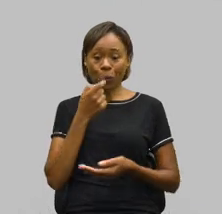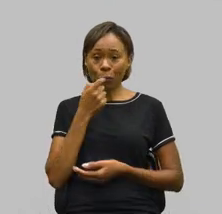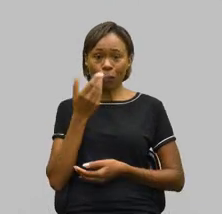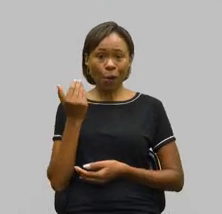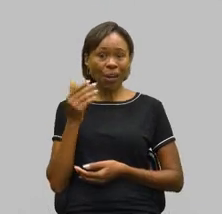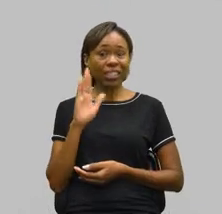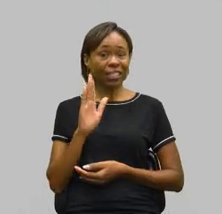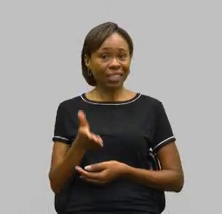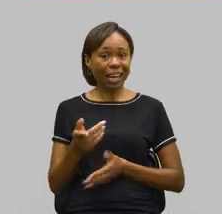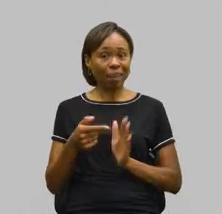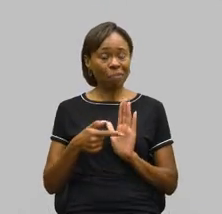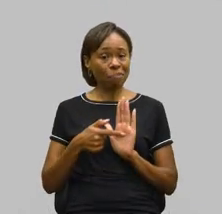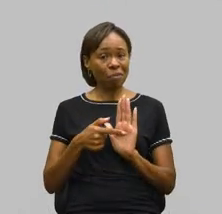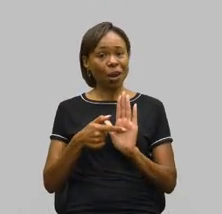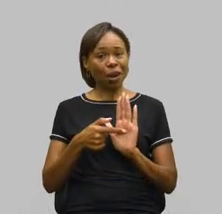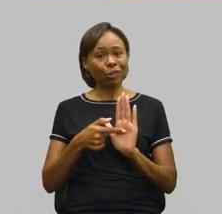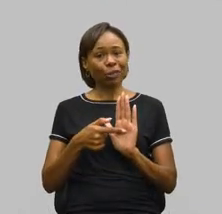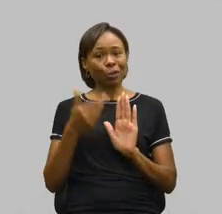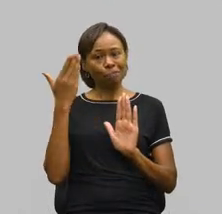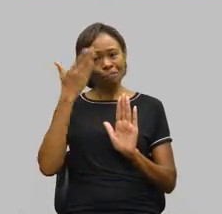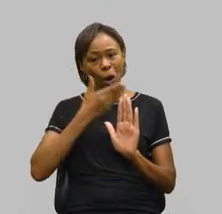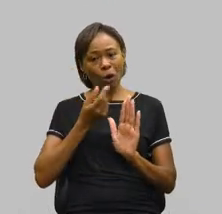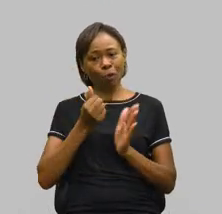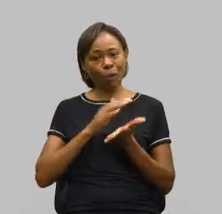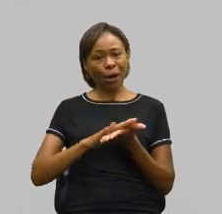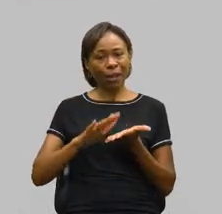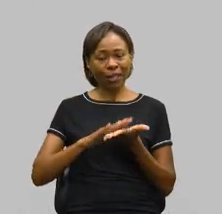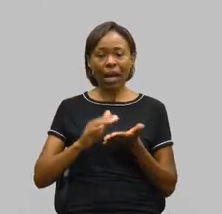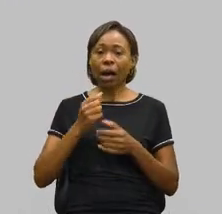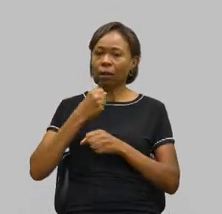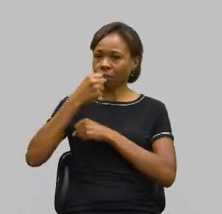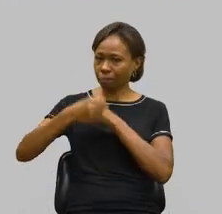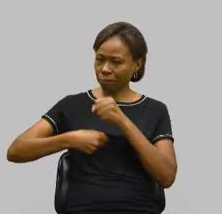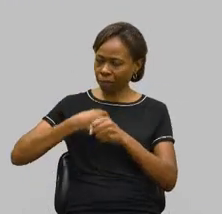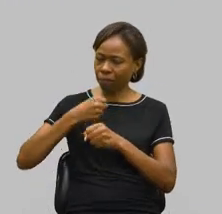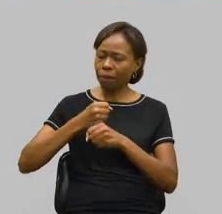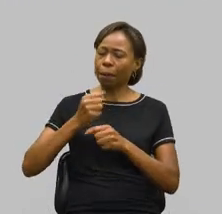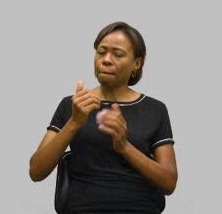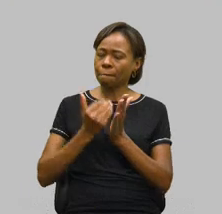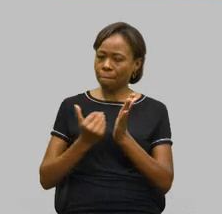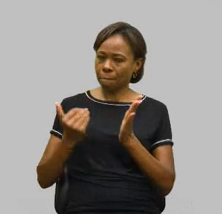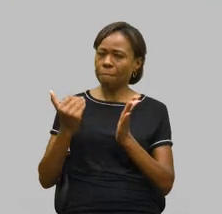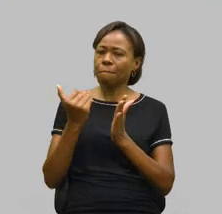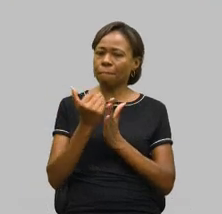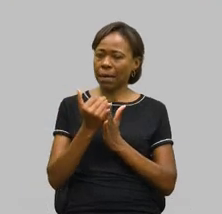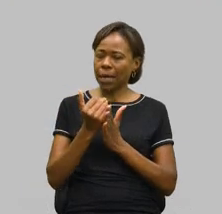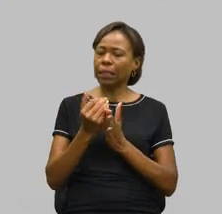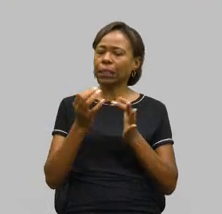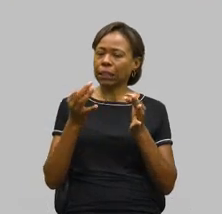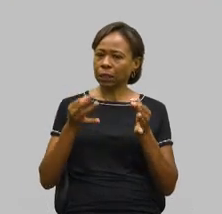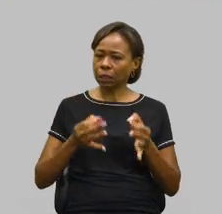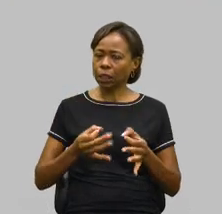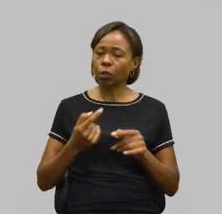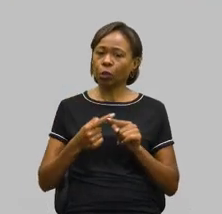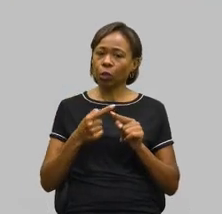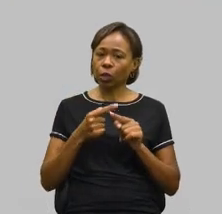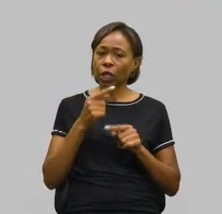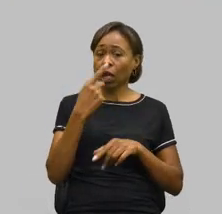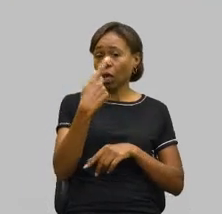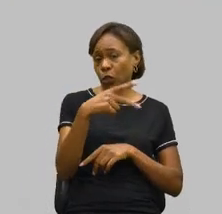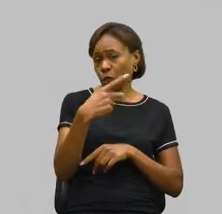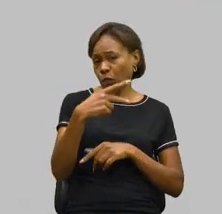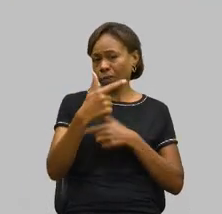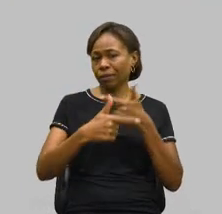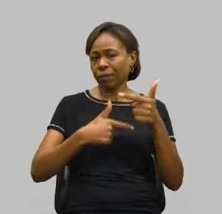contas sua do ano que vem ela vai estar muito mais recheada com com ações porque você vai ter o apoio desse e principalmente as suas ações vão